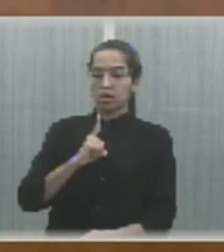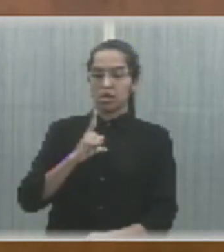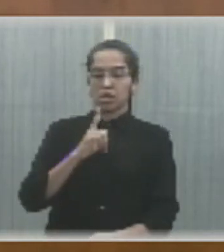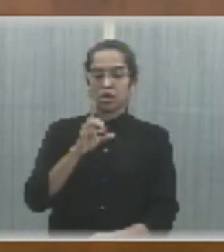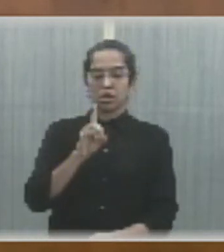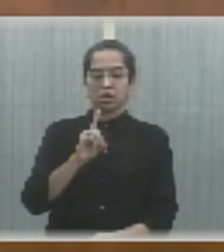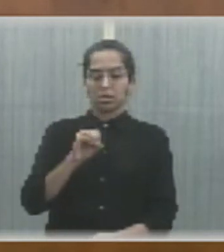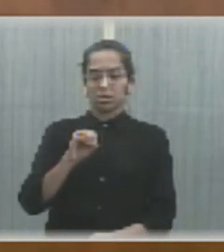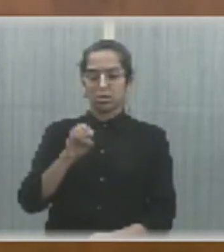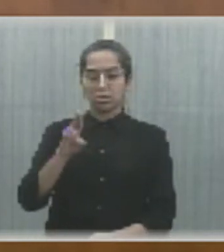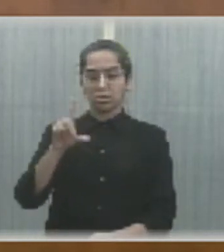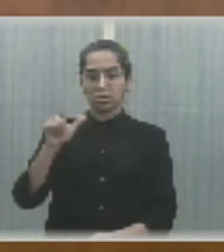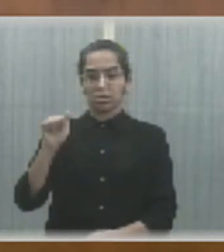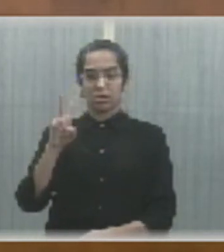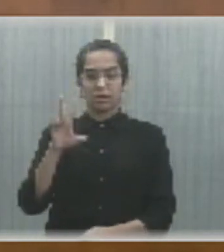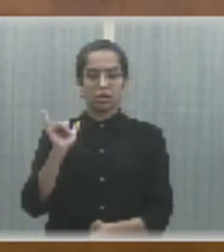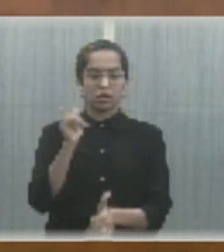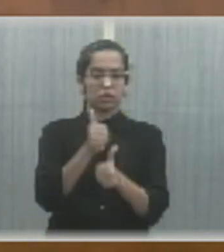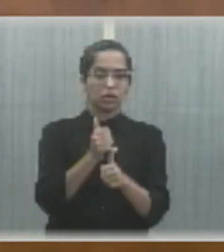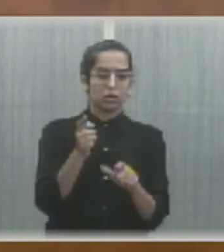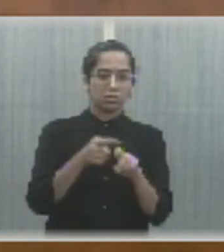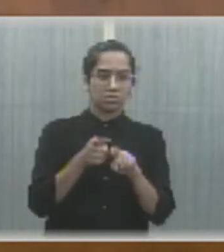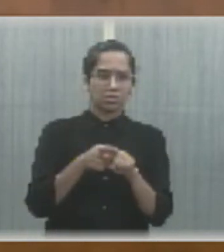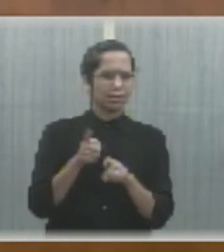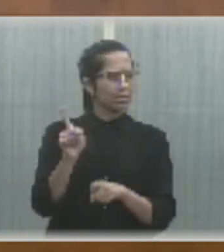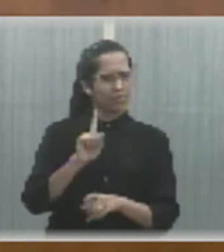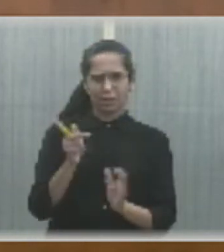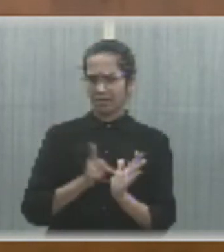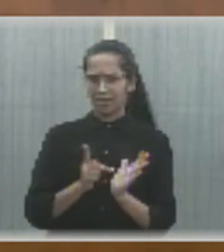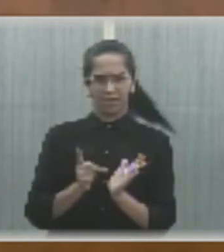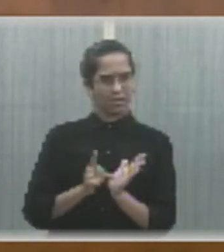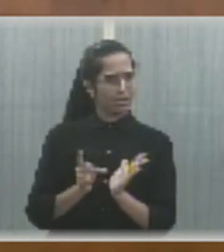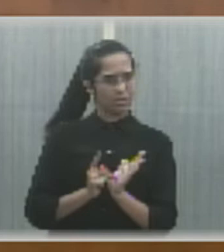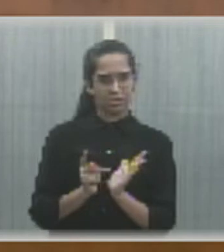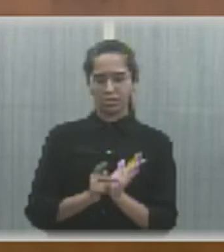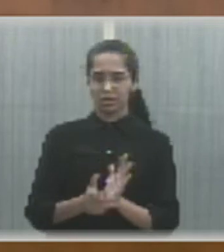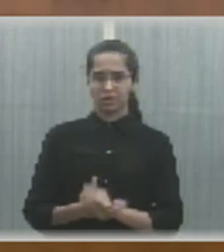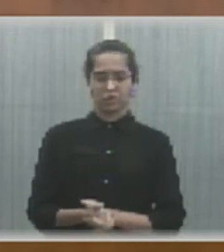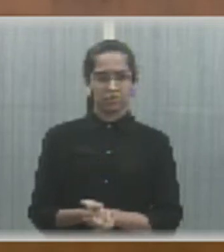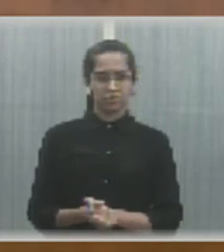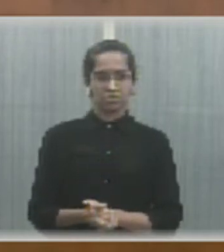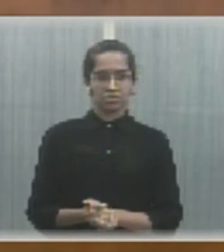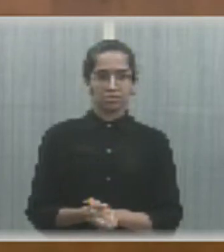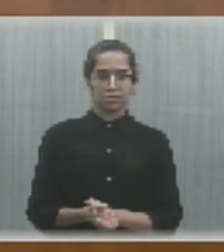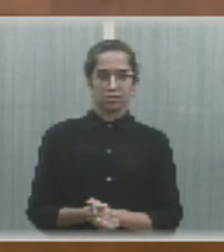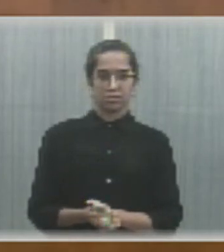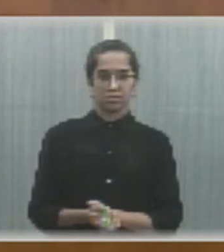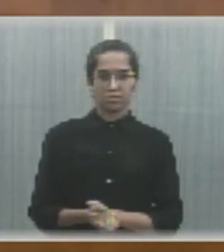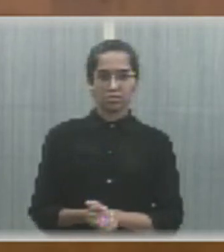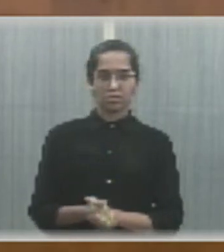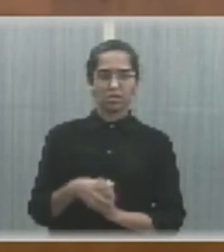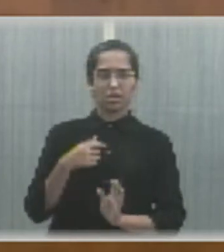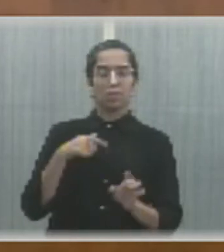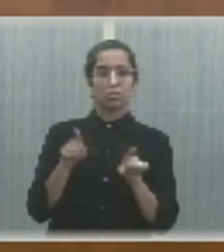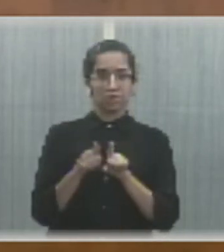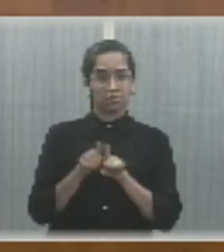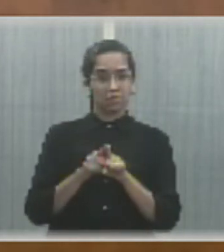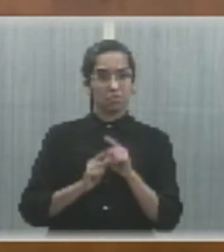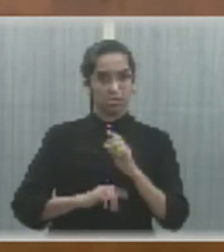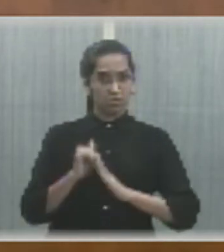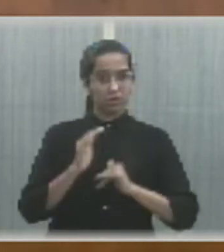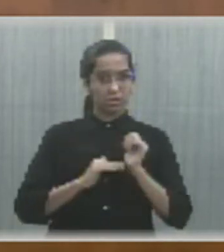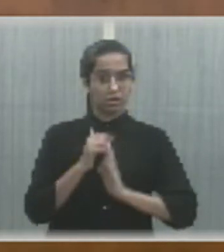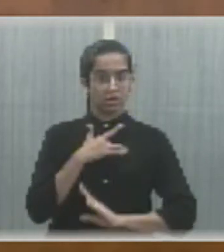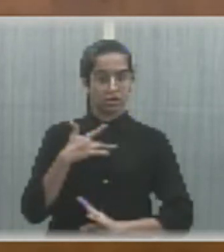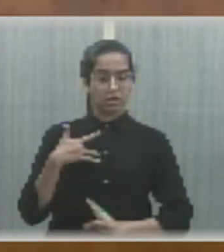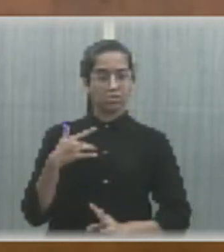vai substituir o médico. Isso não é verdade, gente. Eu sou uma pessoa também que sou profissional de saúde. Eu tenho